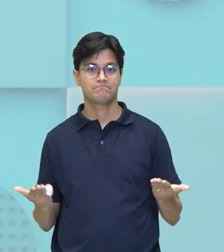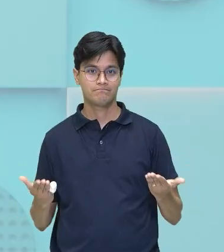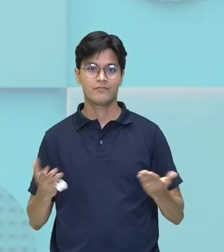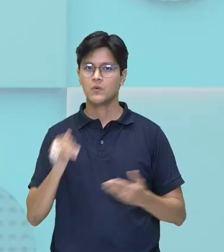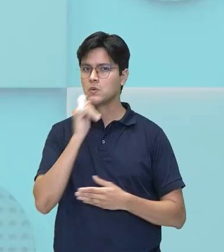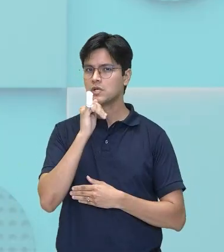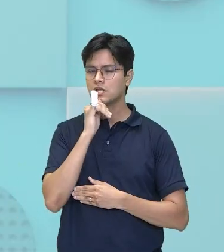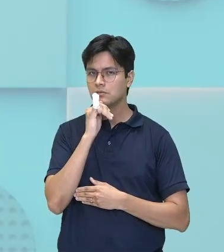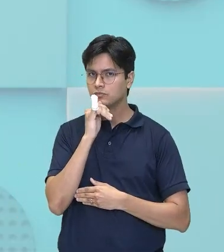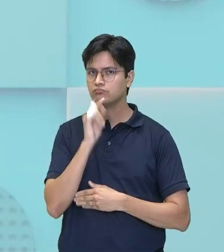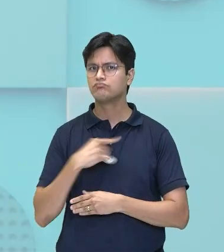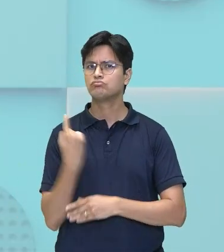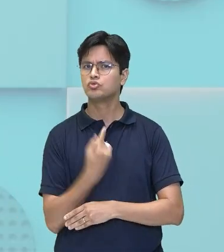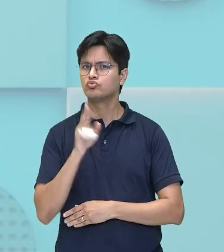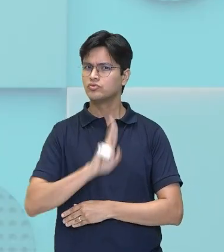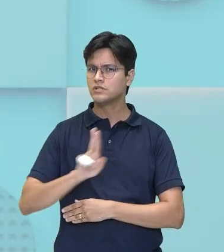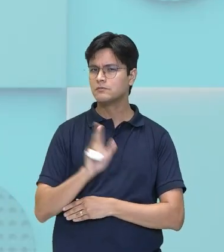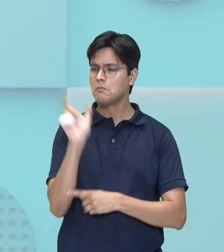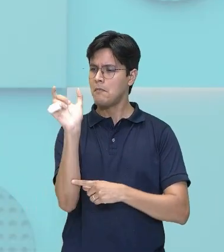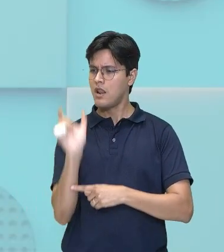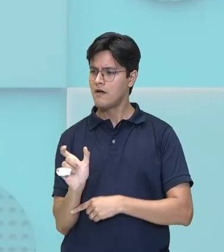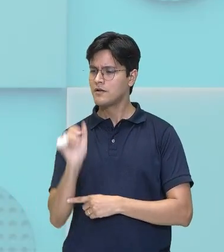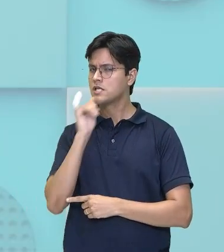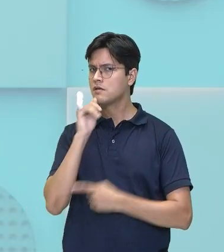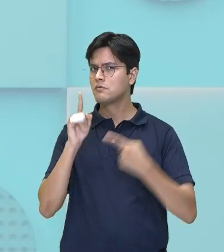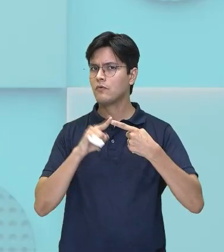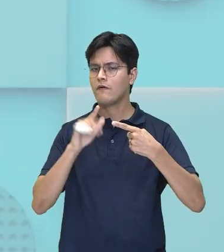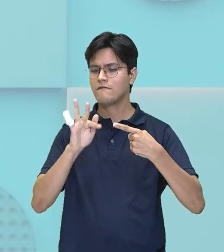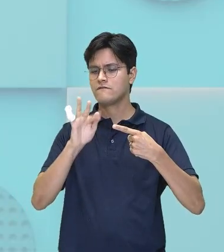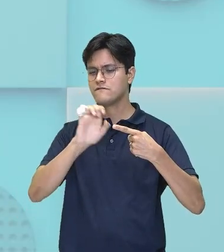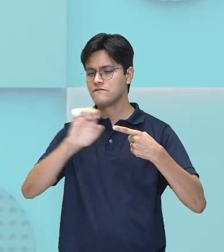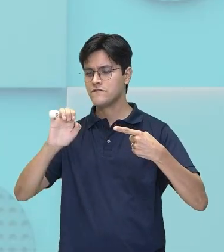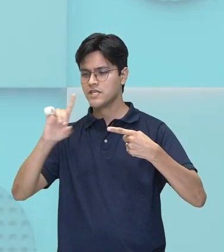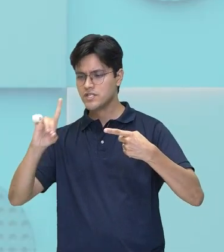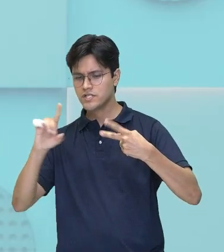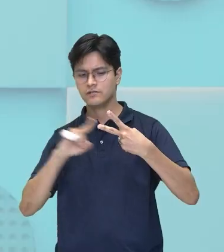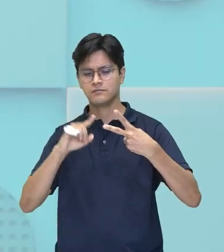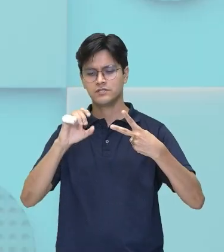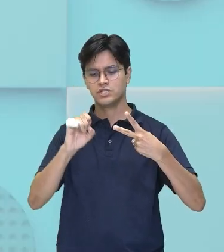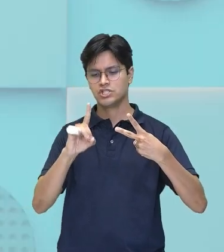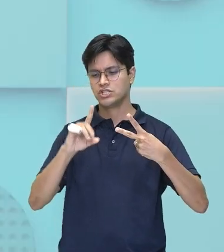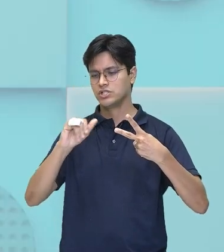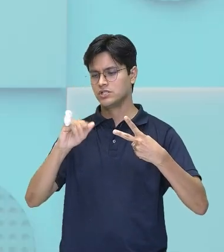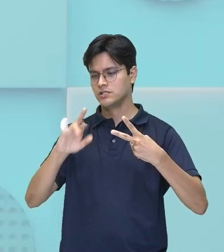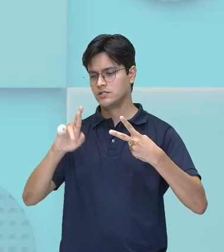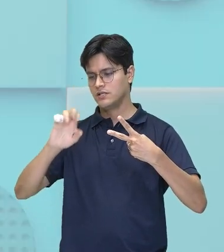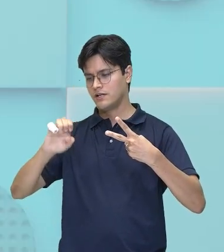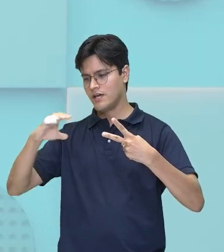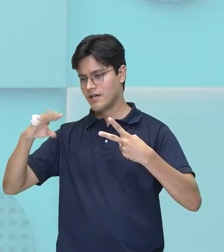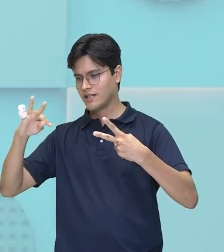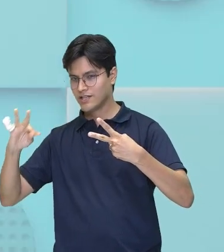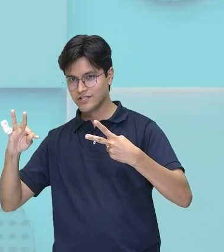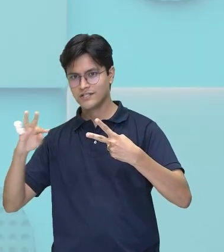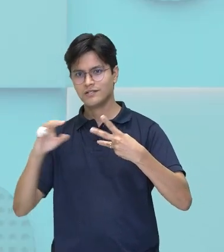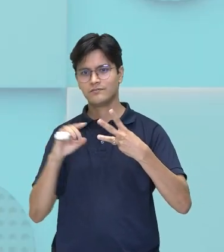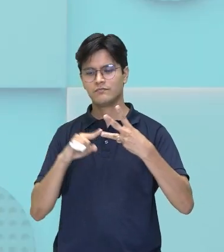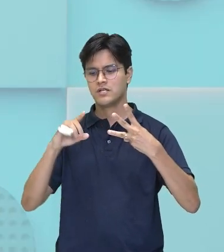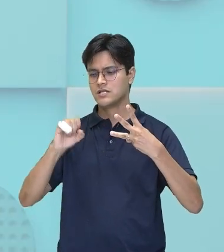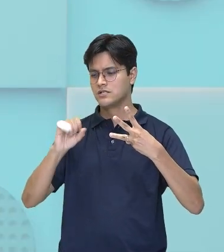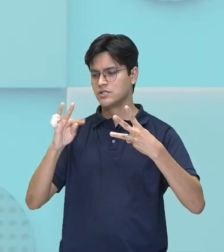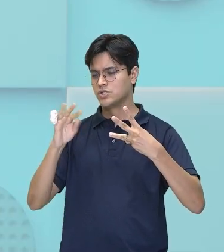que a gente chama também. Então, vejam que está no nosso dia a dia, principalmente quando a gente usa as